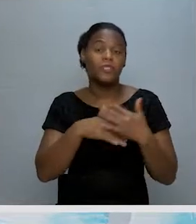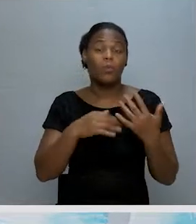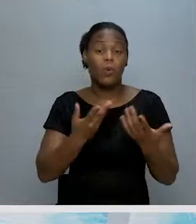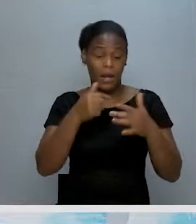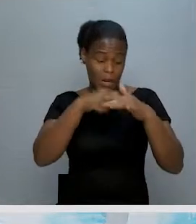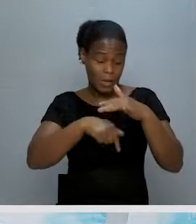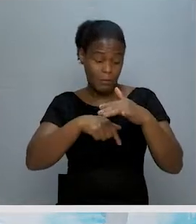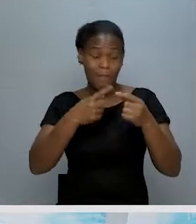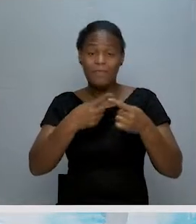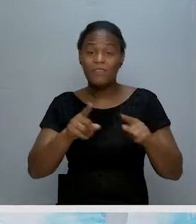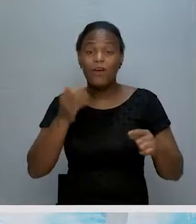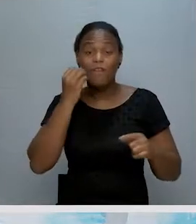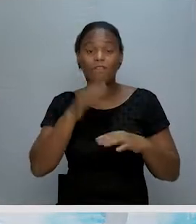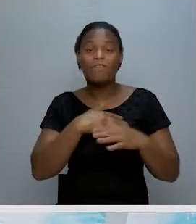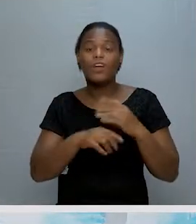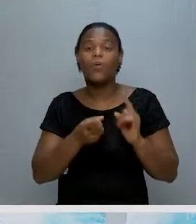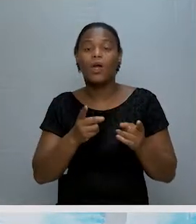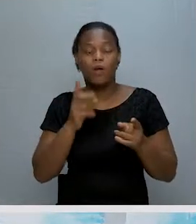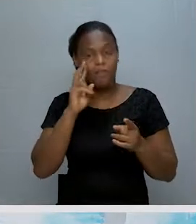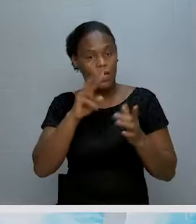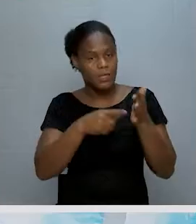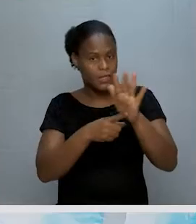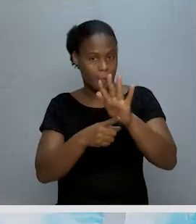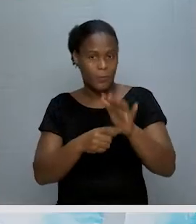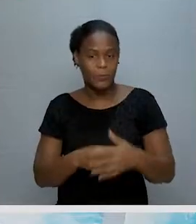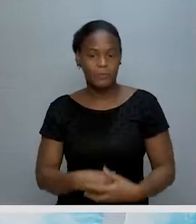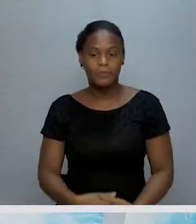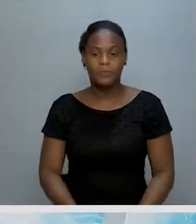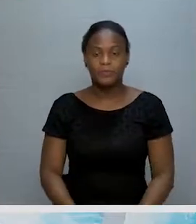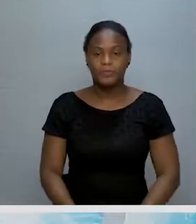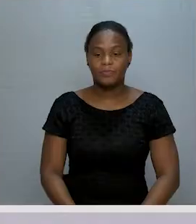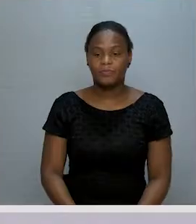denominadores são diferentes? Acompanhe um exemplo.